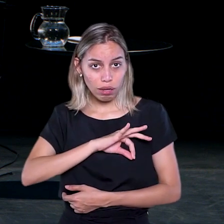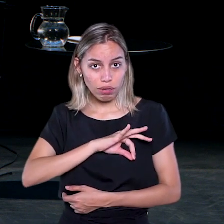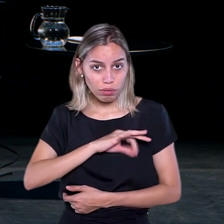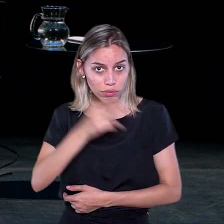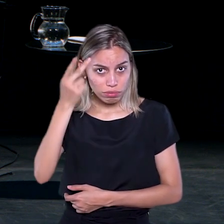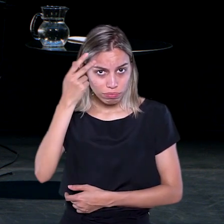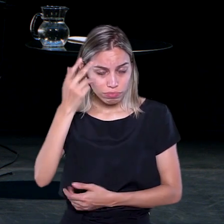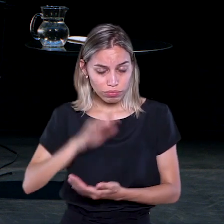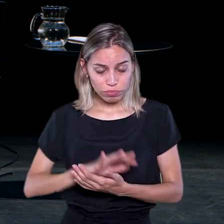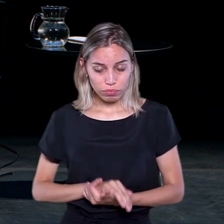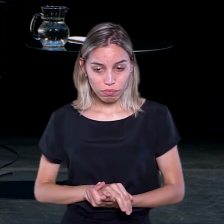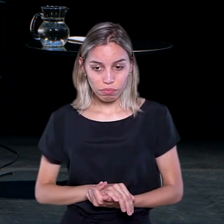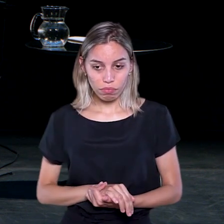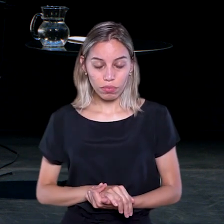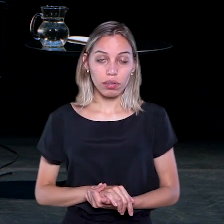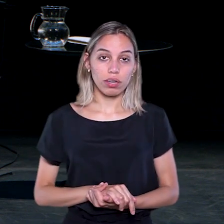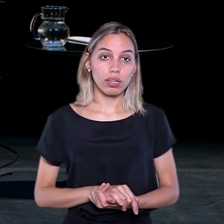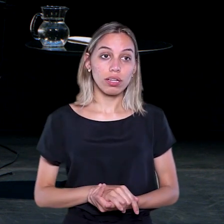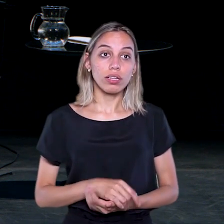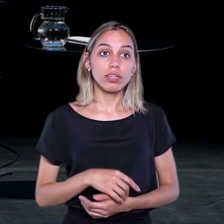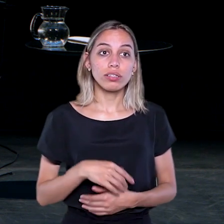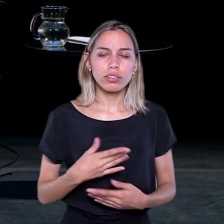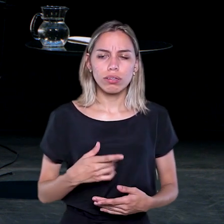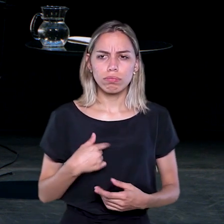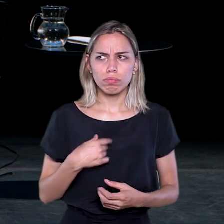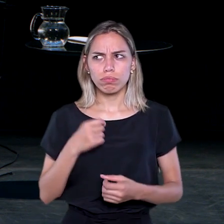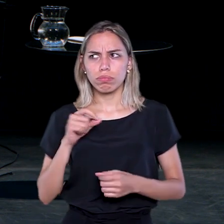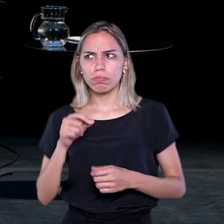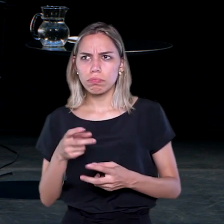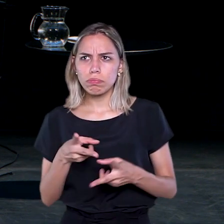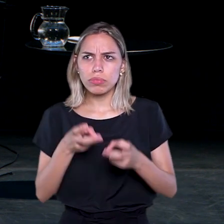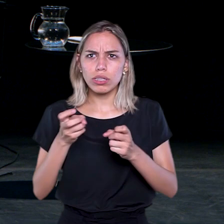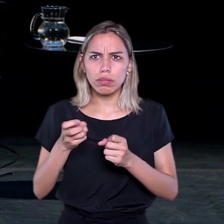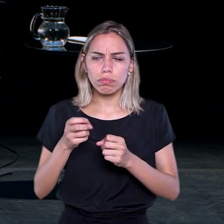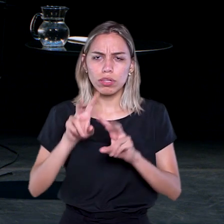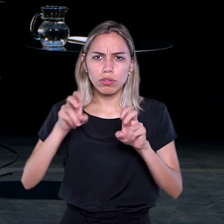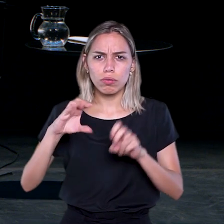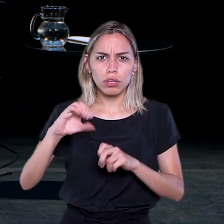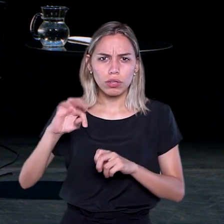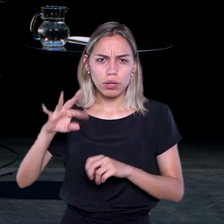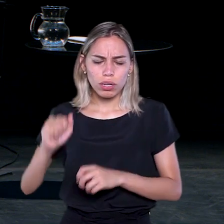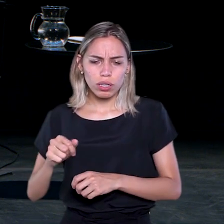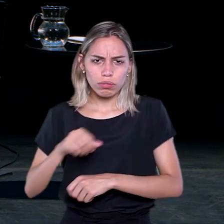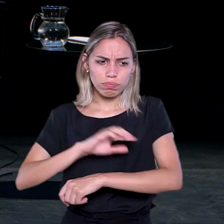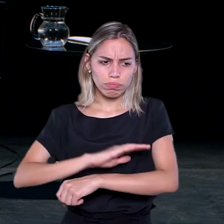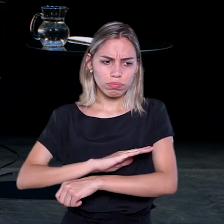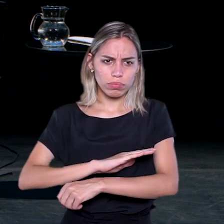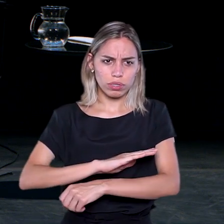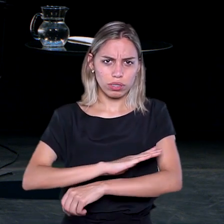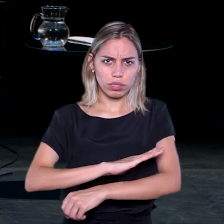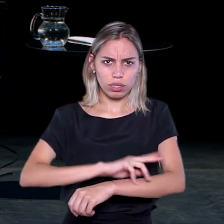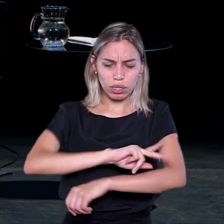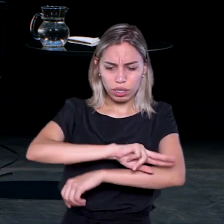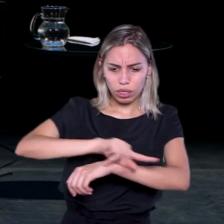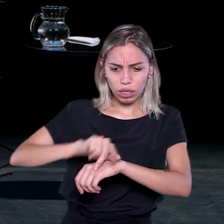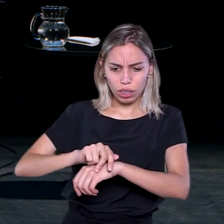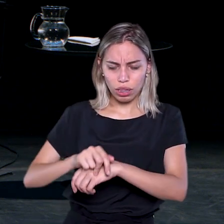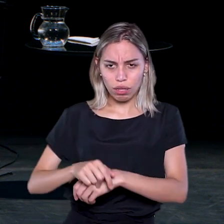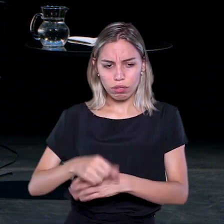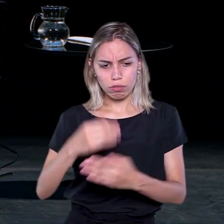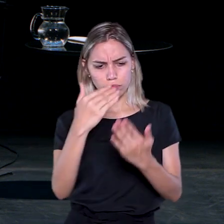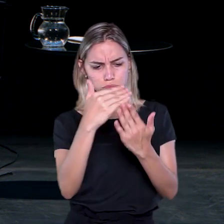E aí, a grande sacada que é importante para nós, para debater cotas raciais, é pensar sobre esse assunto e sobre esse dado